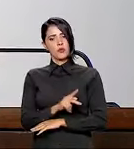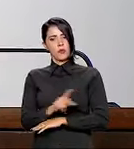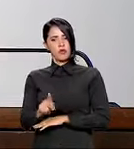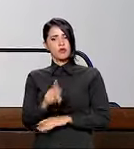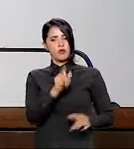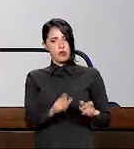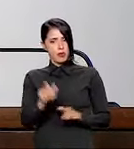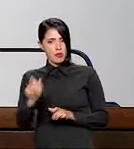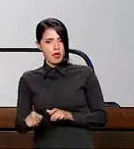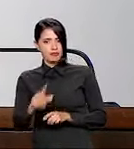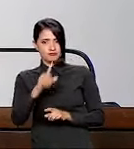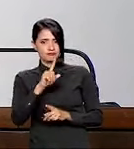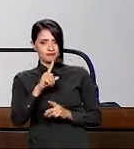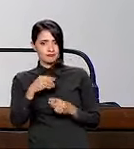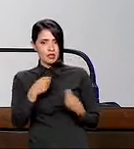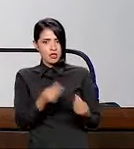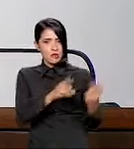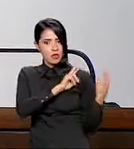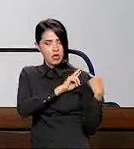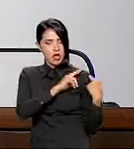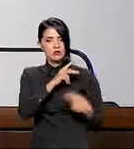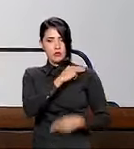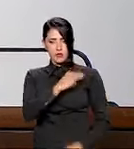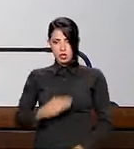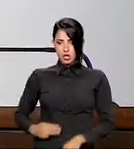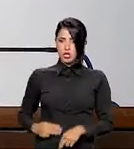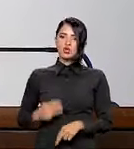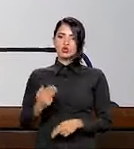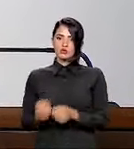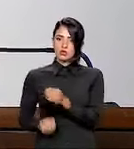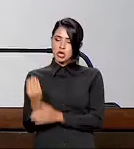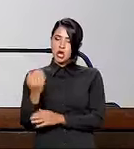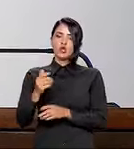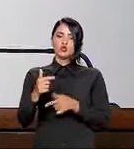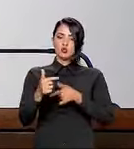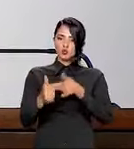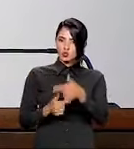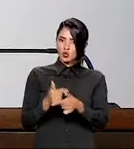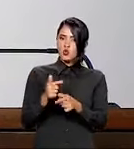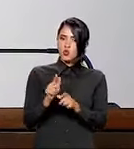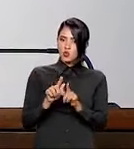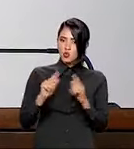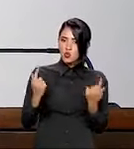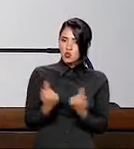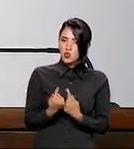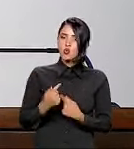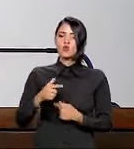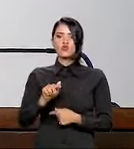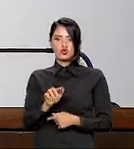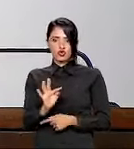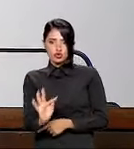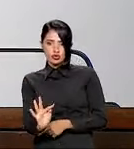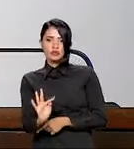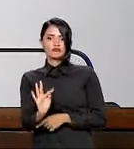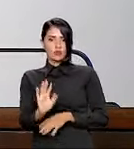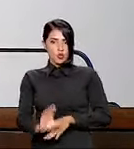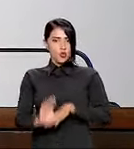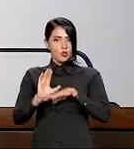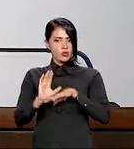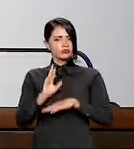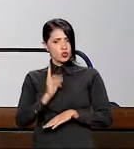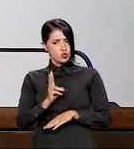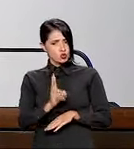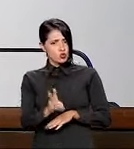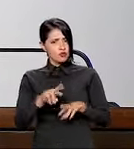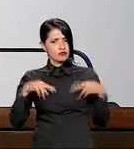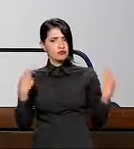os seus ministros do exterior, criando um grupo de trabalho, uma comissão, para que possam, então, dar